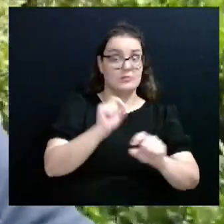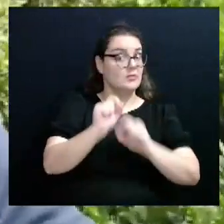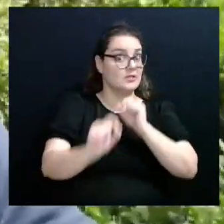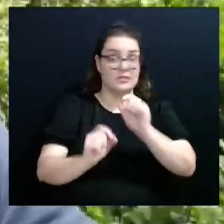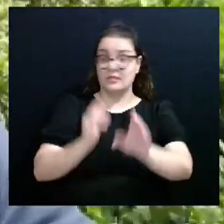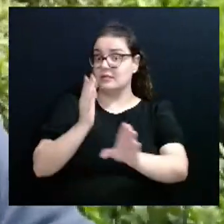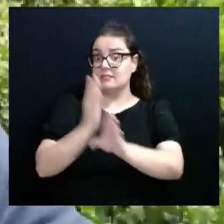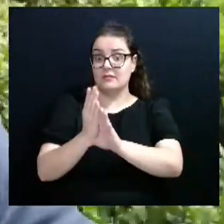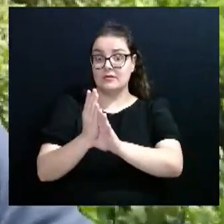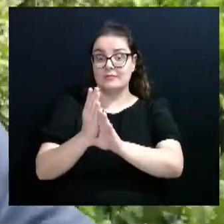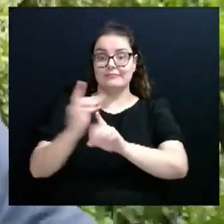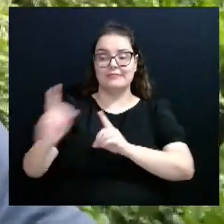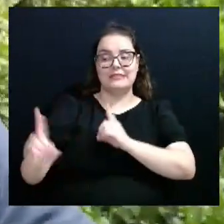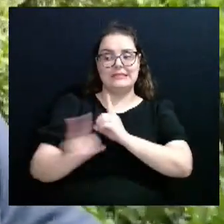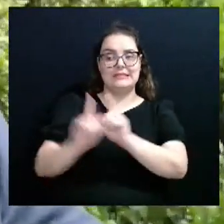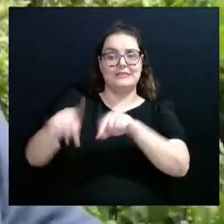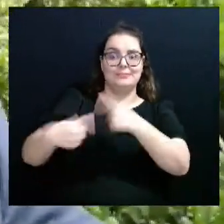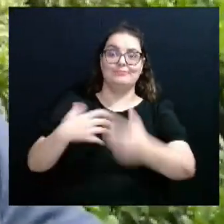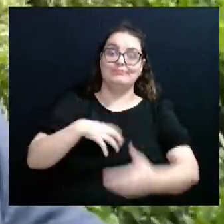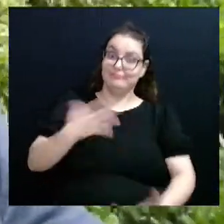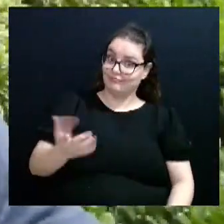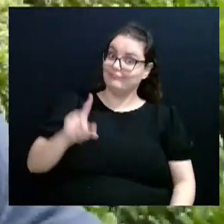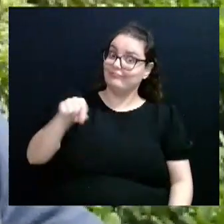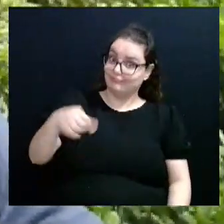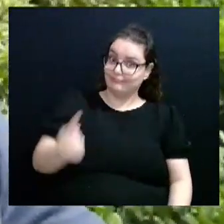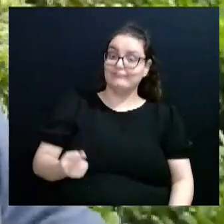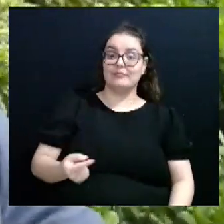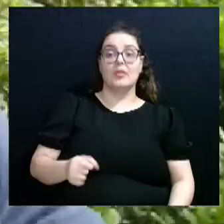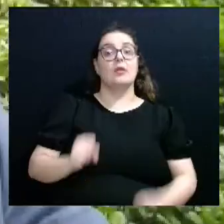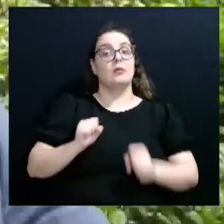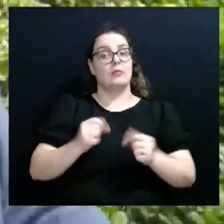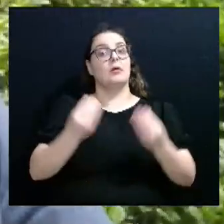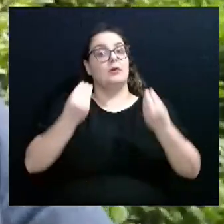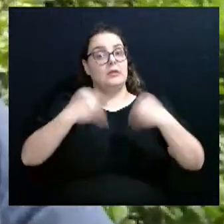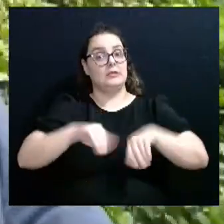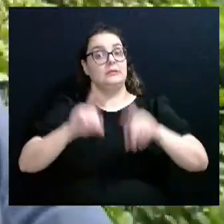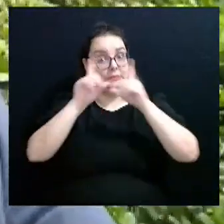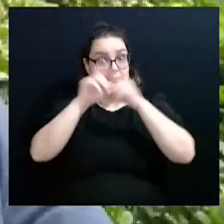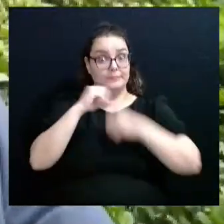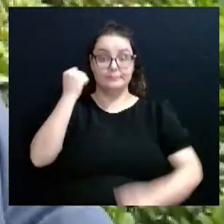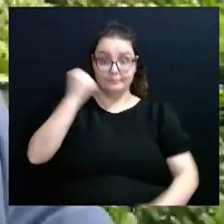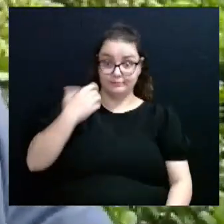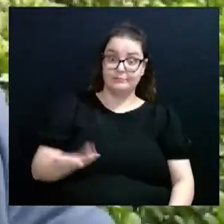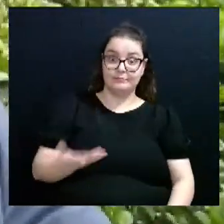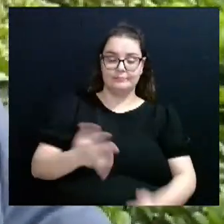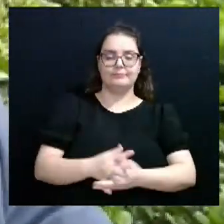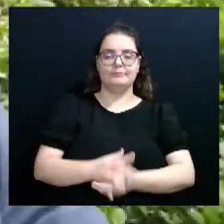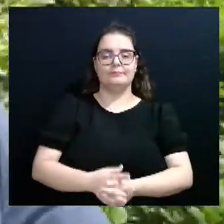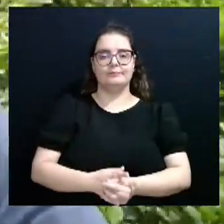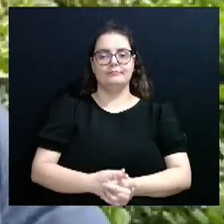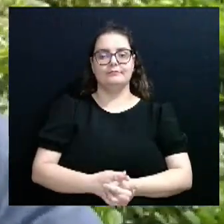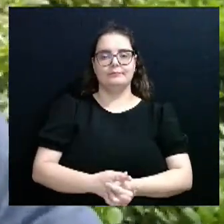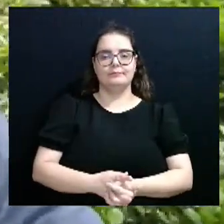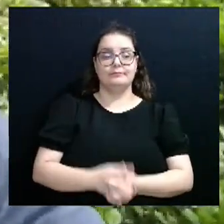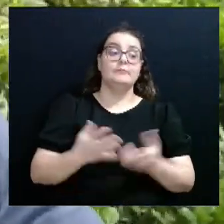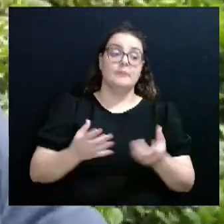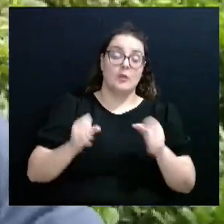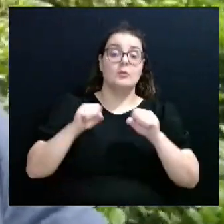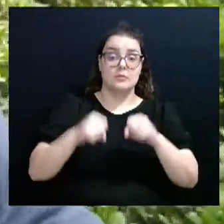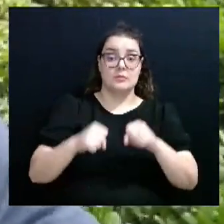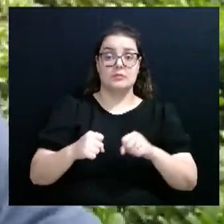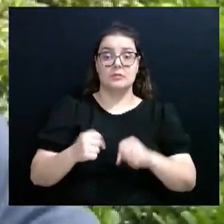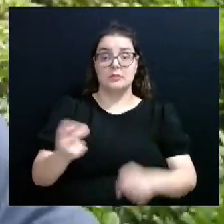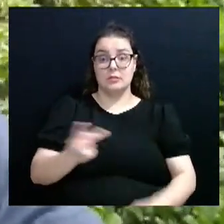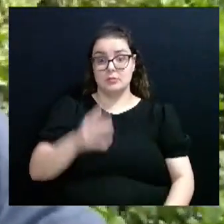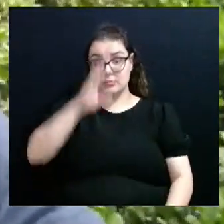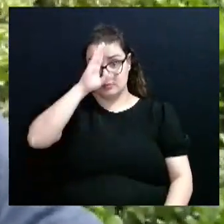por outros meios depois, né? E isso pode ser muito mais complicado e grave. Então, sim, as duas principais